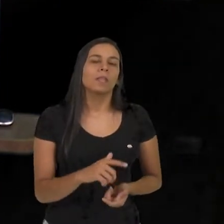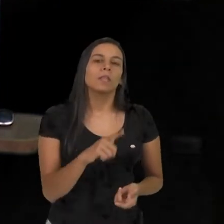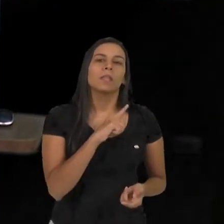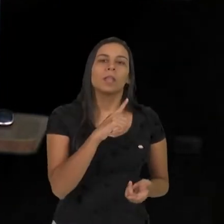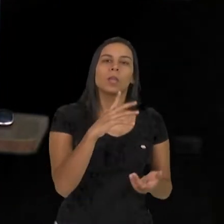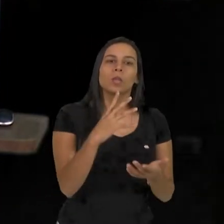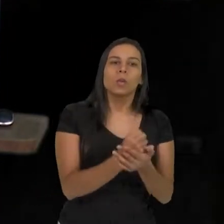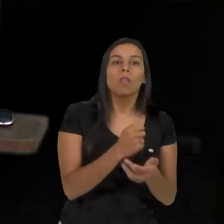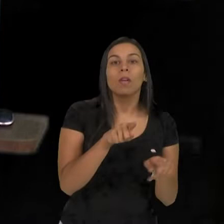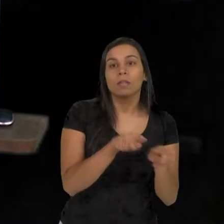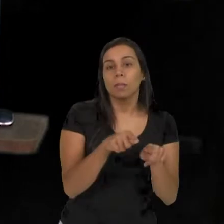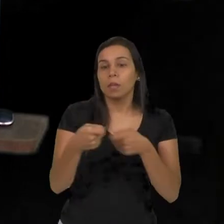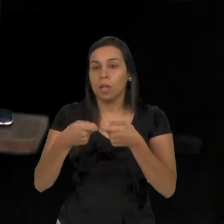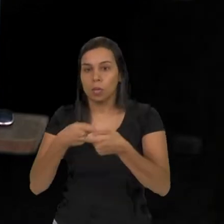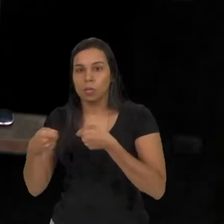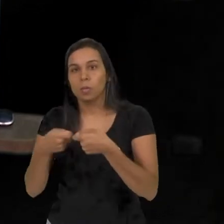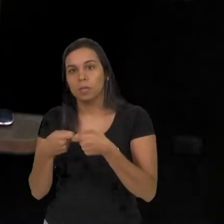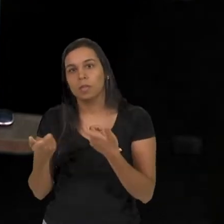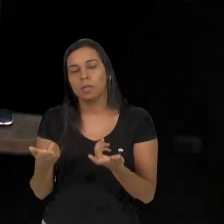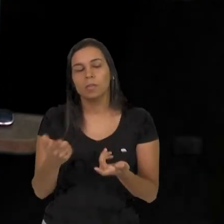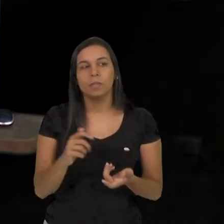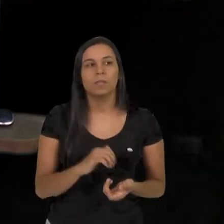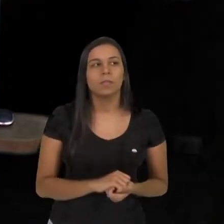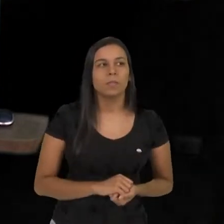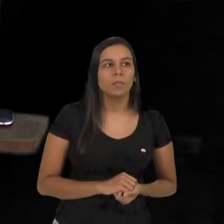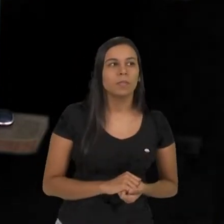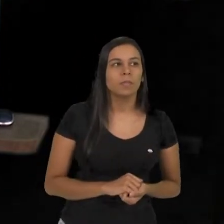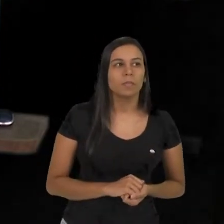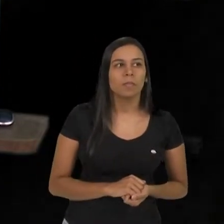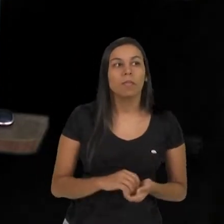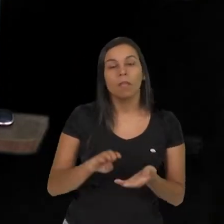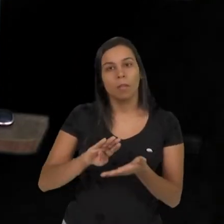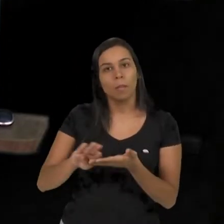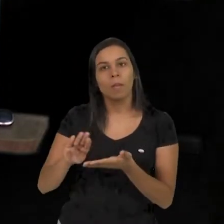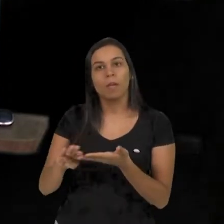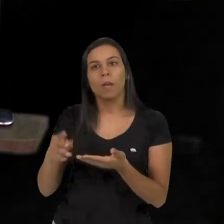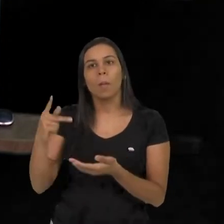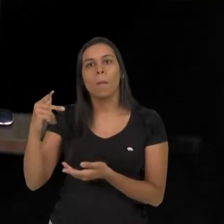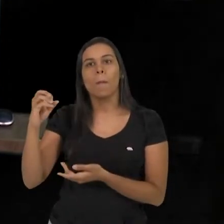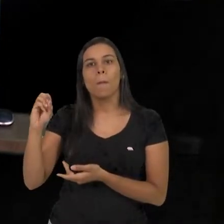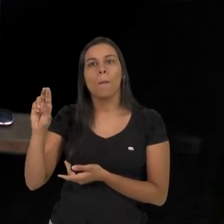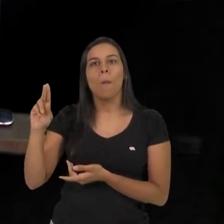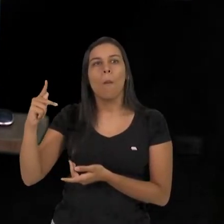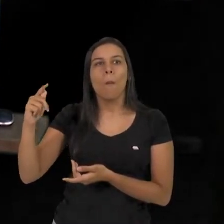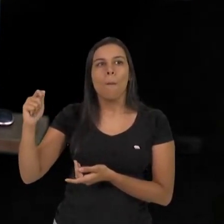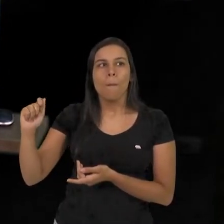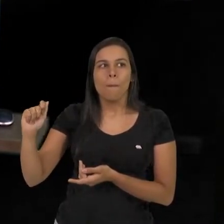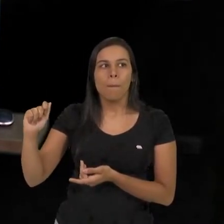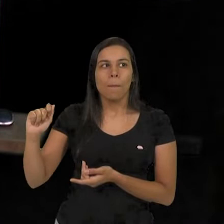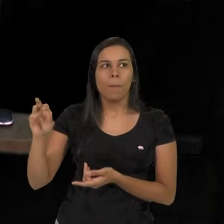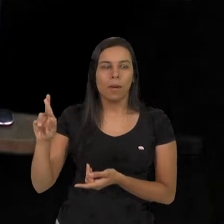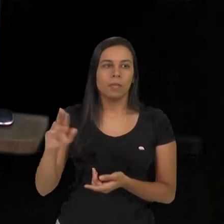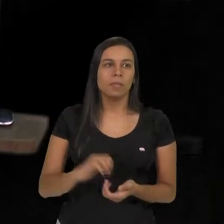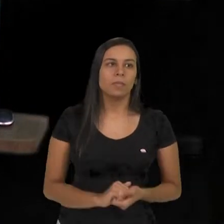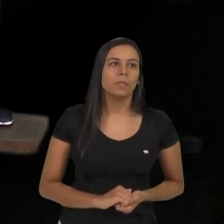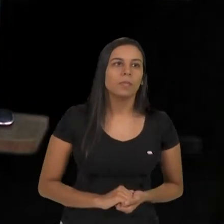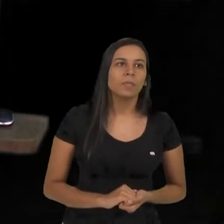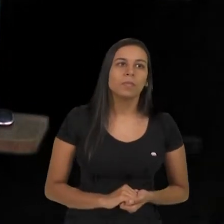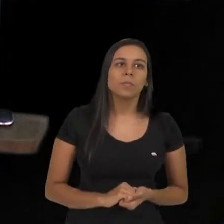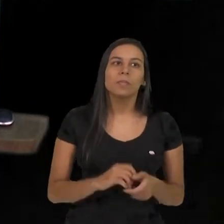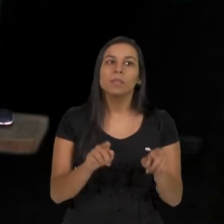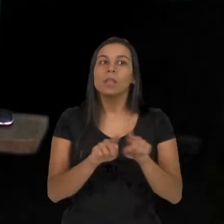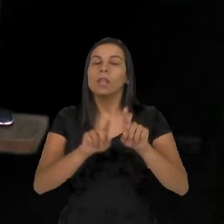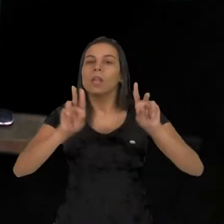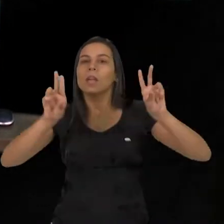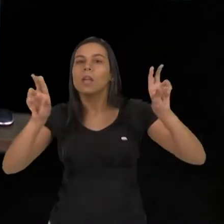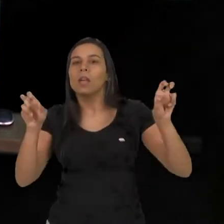economizar. Poupar, mais uma, né? Tanto é que poupança em inglês é saving. Ou seja, está salvando aquele dinheiro, tá? Então, abre aspas e a menina fala, my